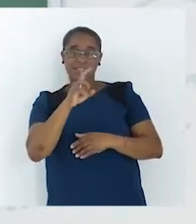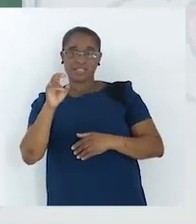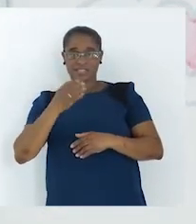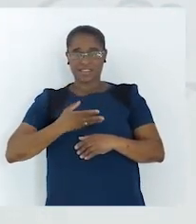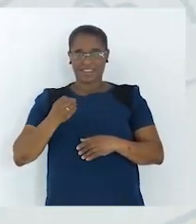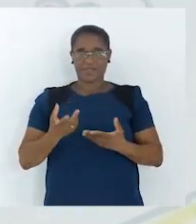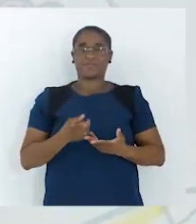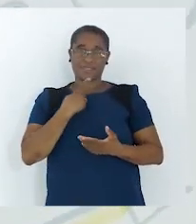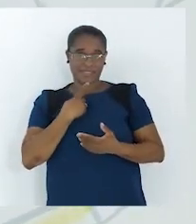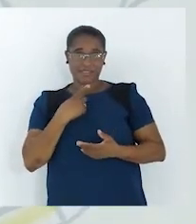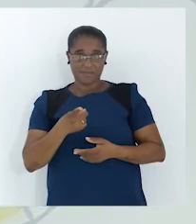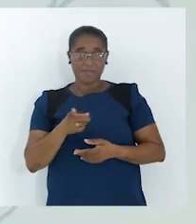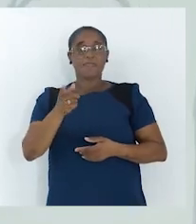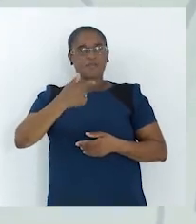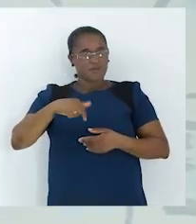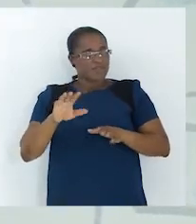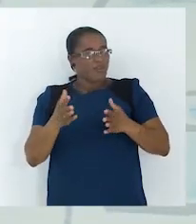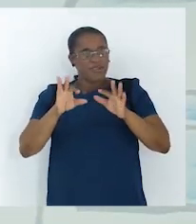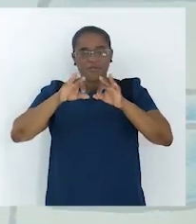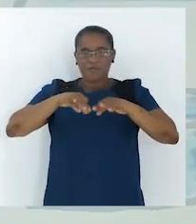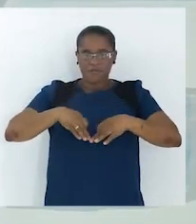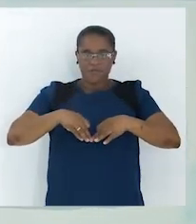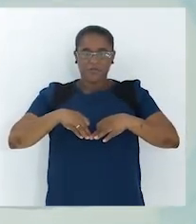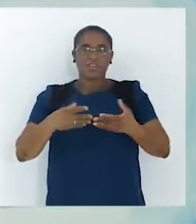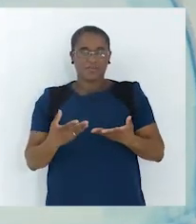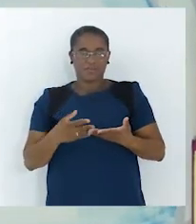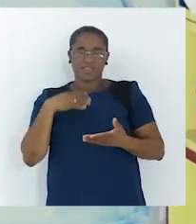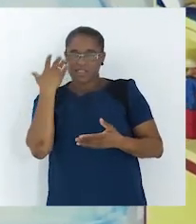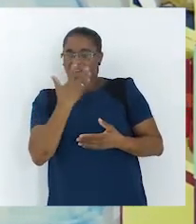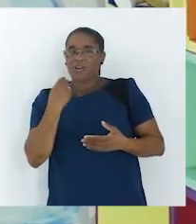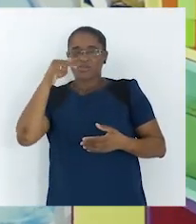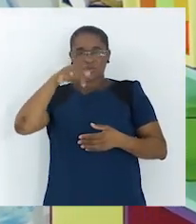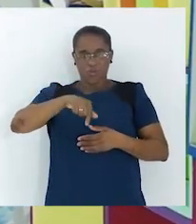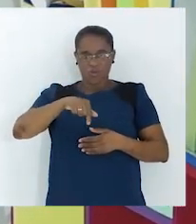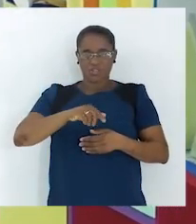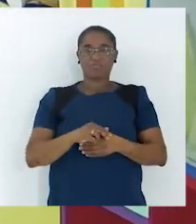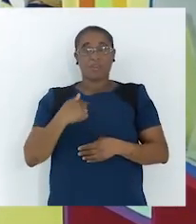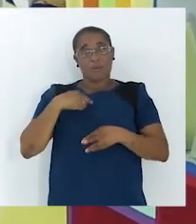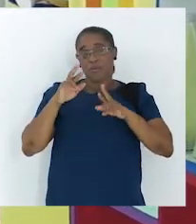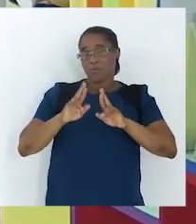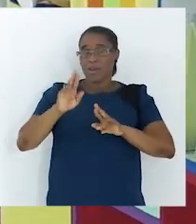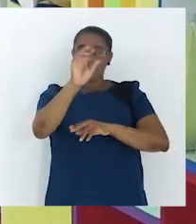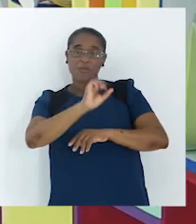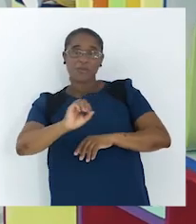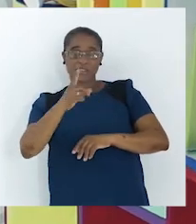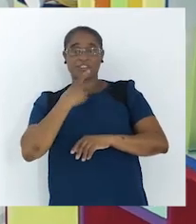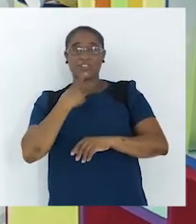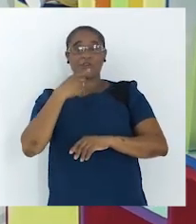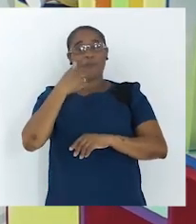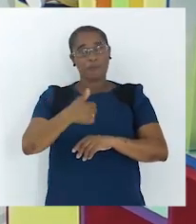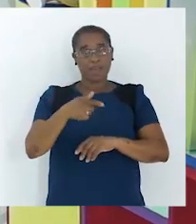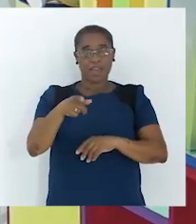então nós estamos a chegar ao fim da nossa aula de hoje espero que vocês tenham entendido